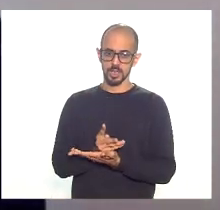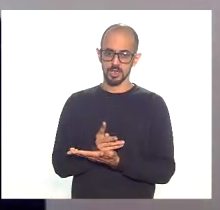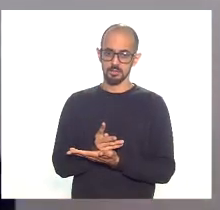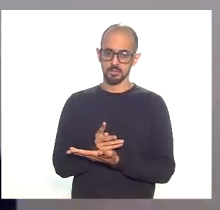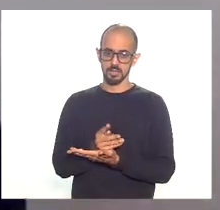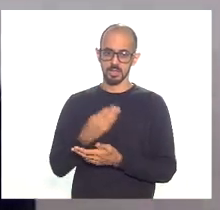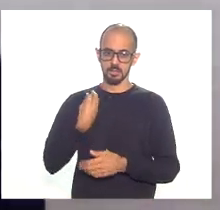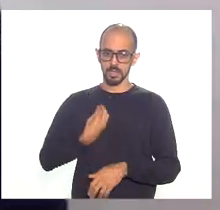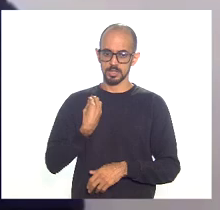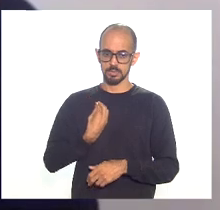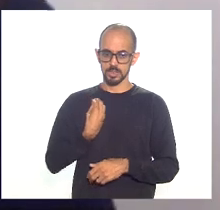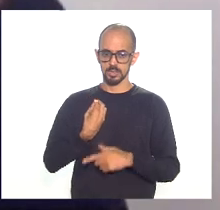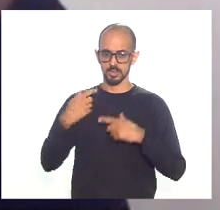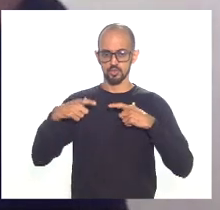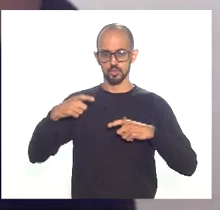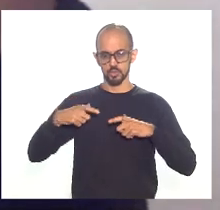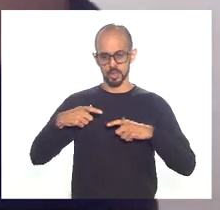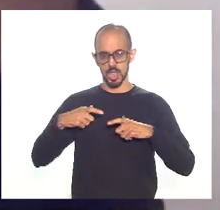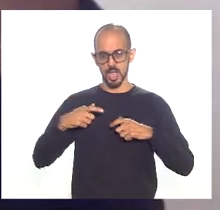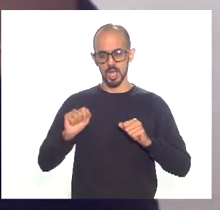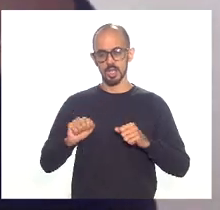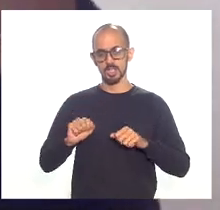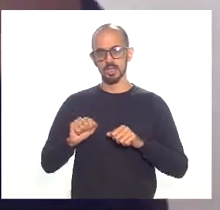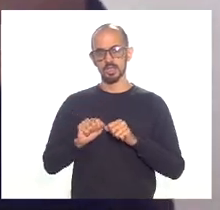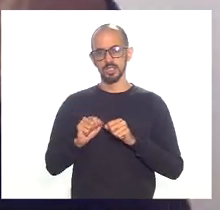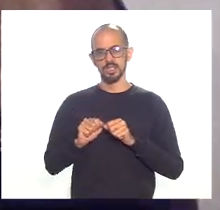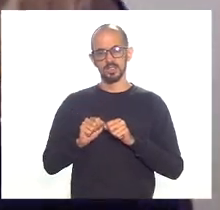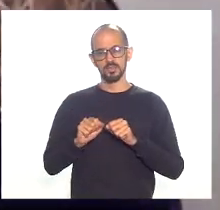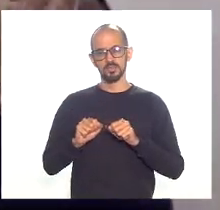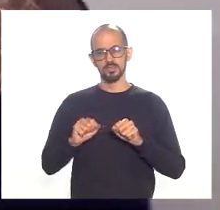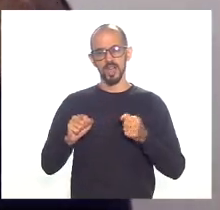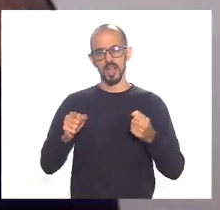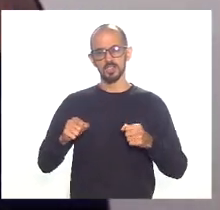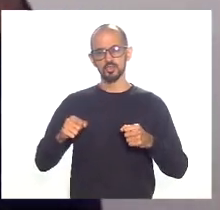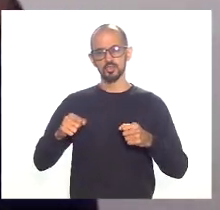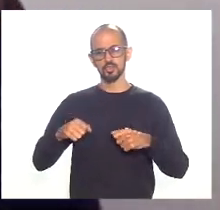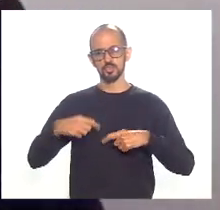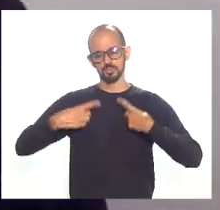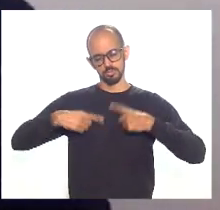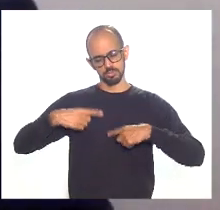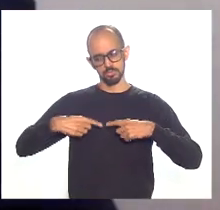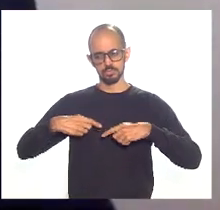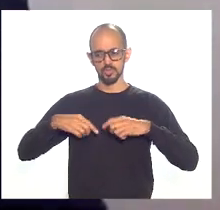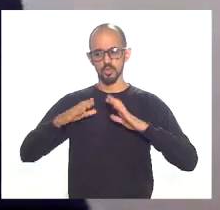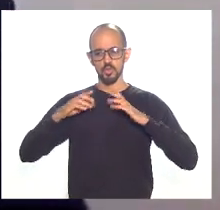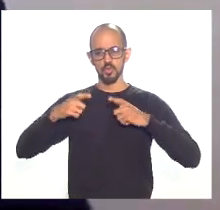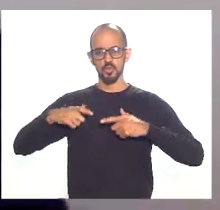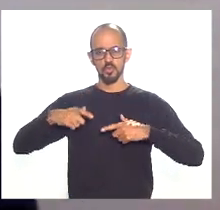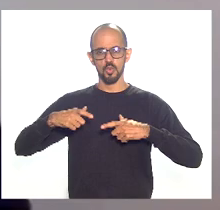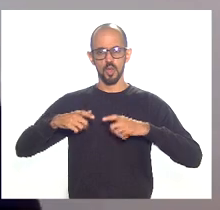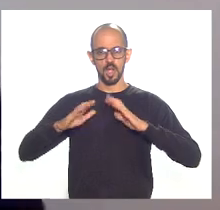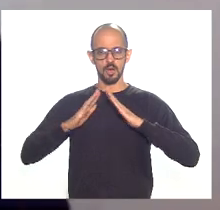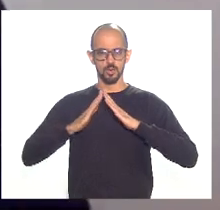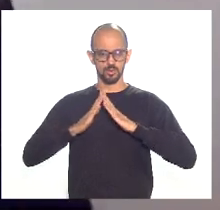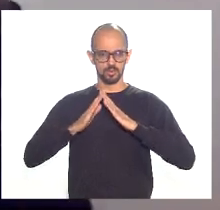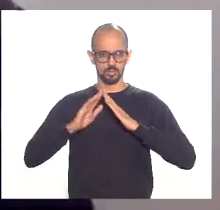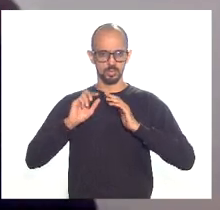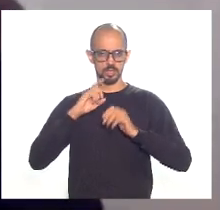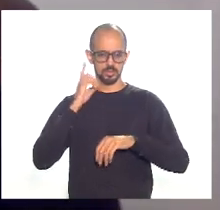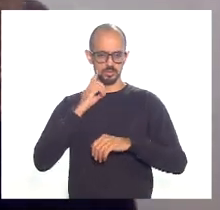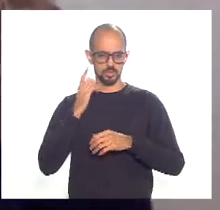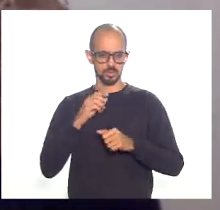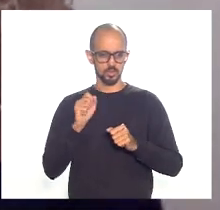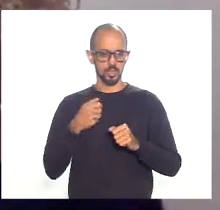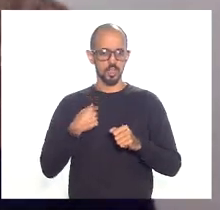desse espaço, eu acho que abrilhanta e democratiza o espaço do parlamento. Serei muito breve